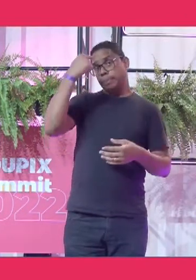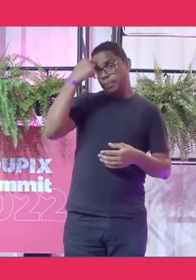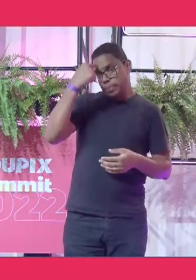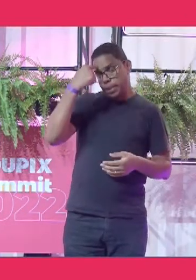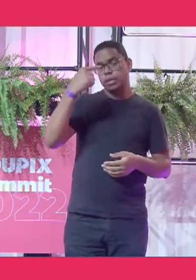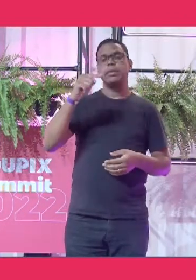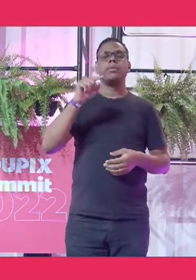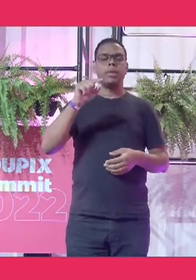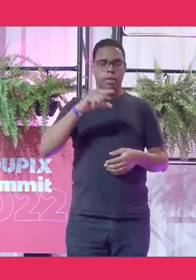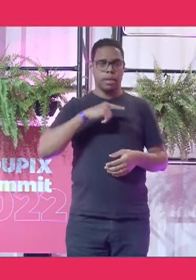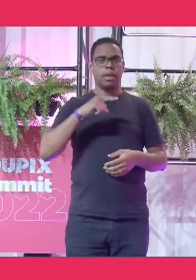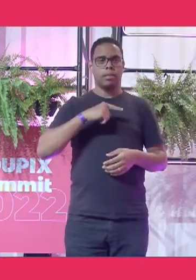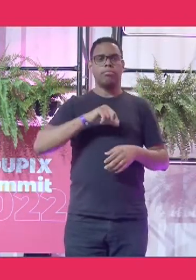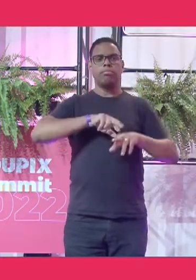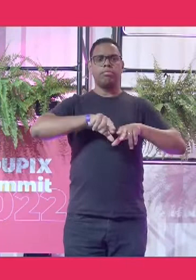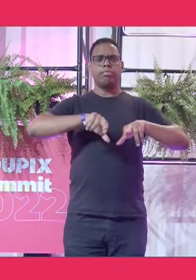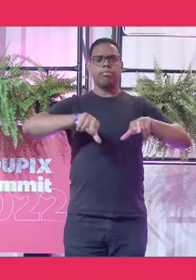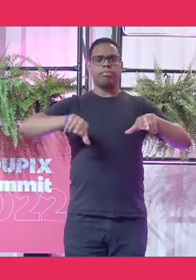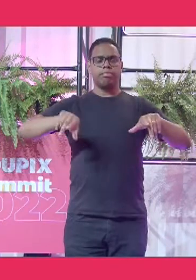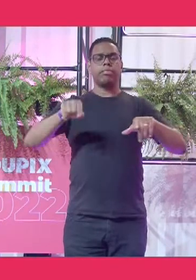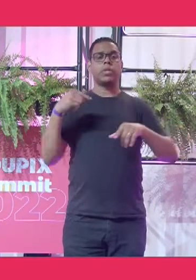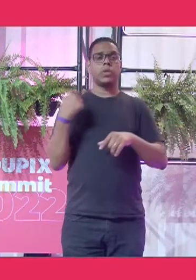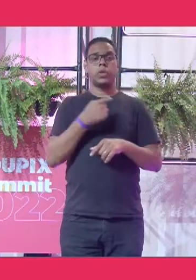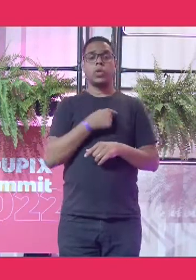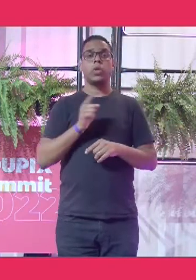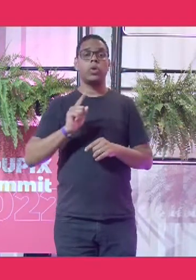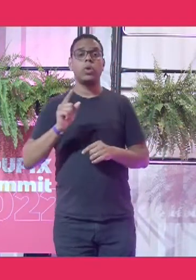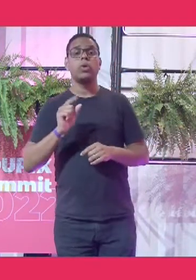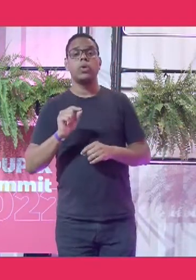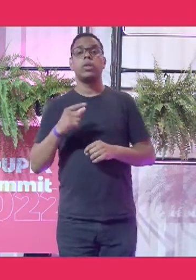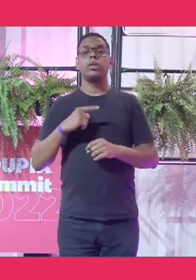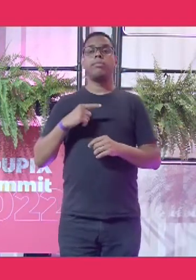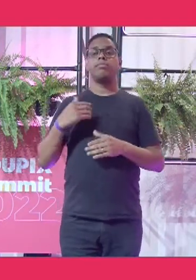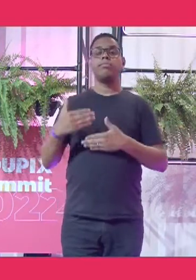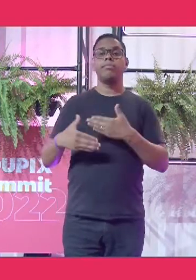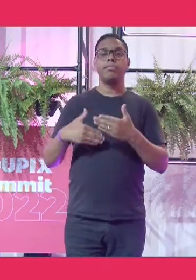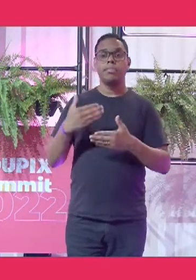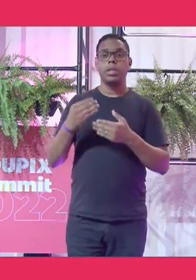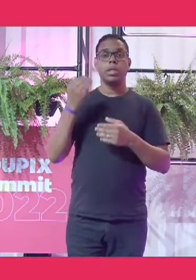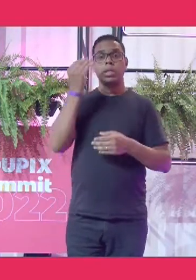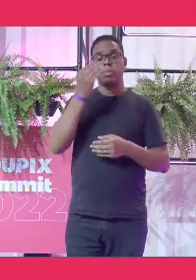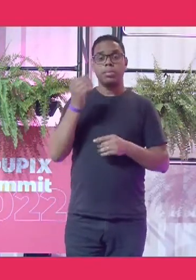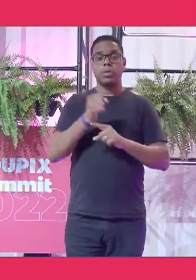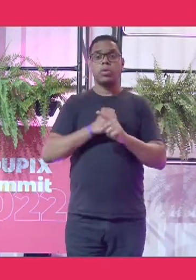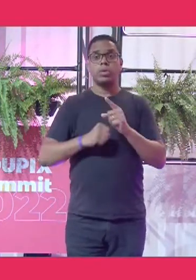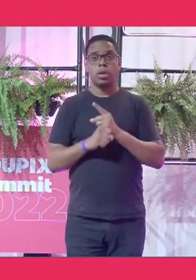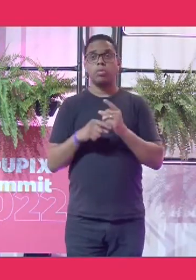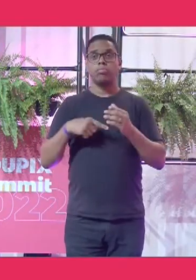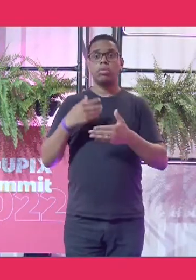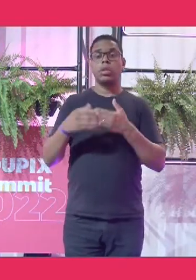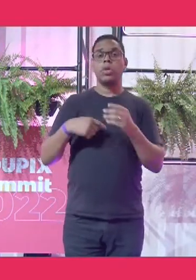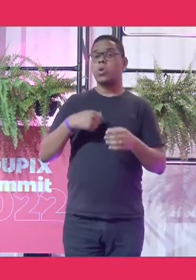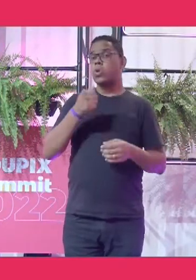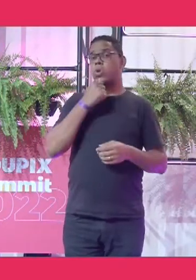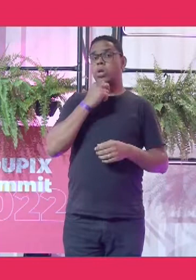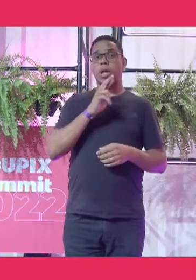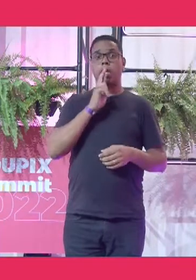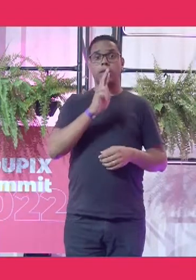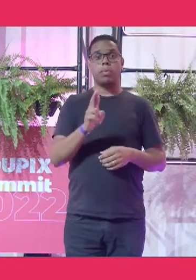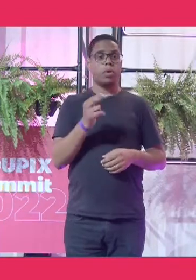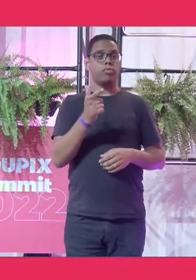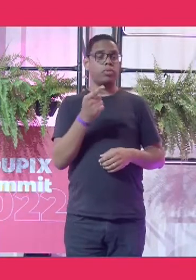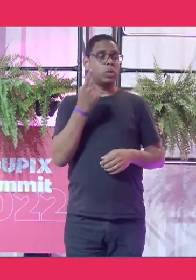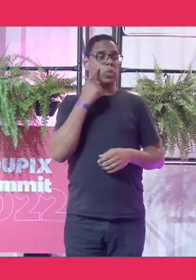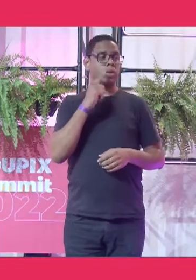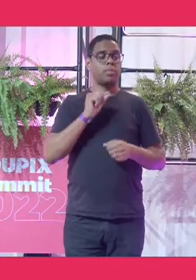questões gigantescas que a gente ainda está vivendo um experimento social. A gente ainda, sim, não tem as respostas, né, do